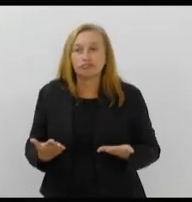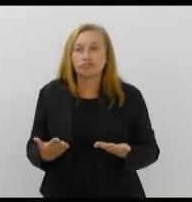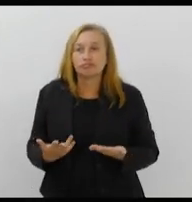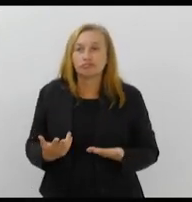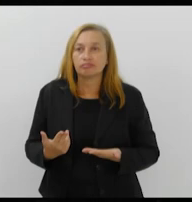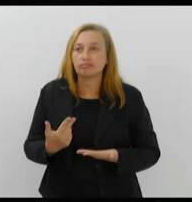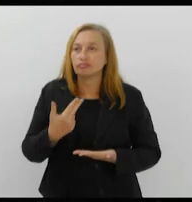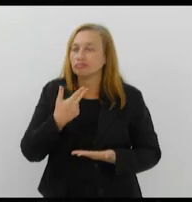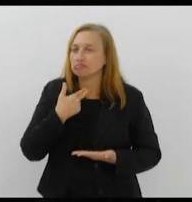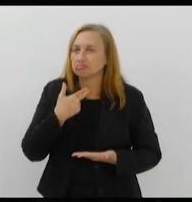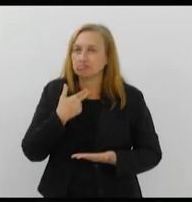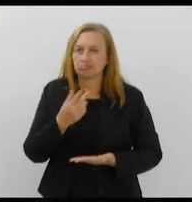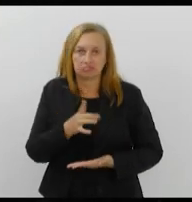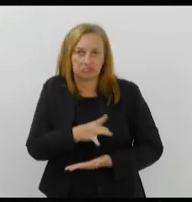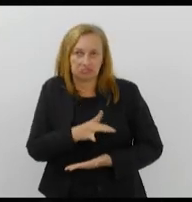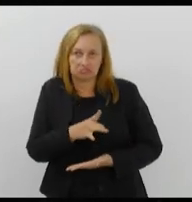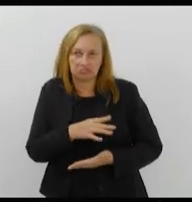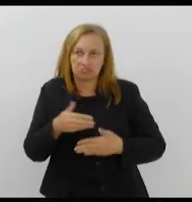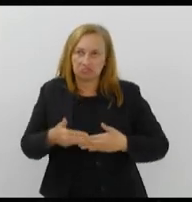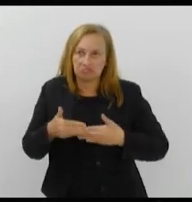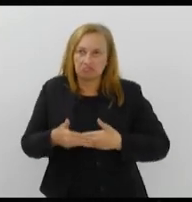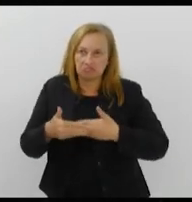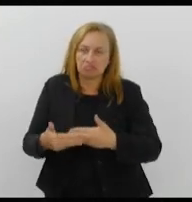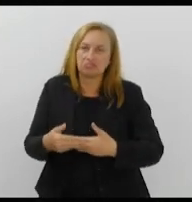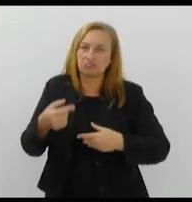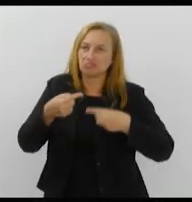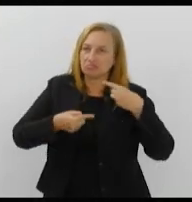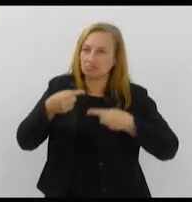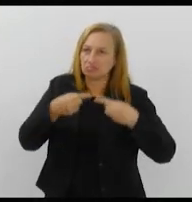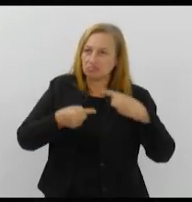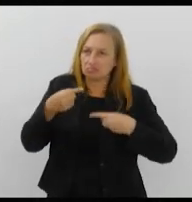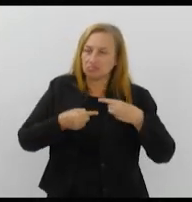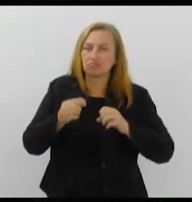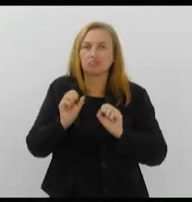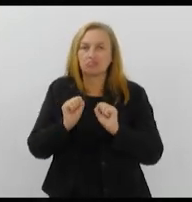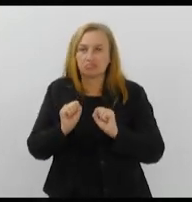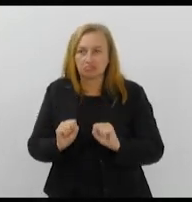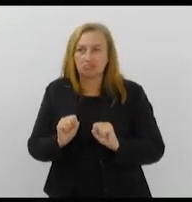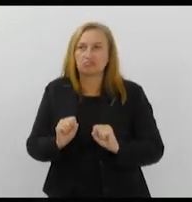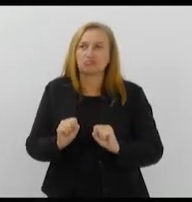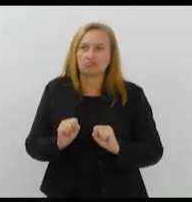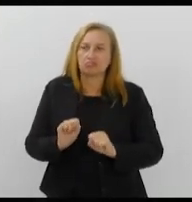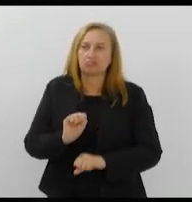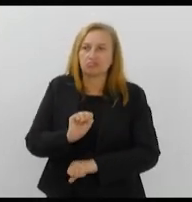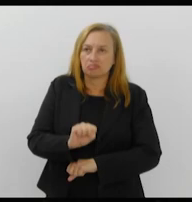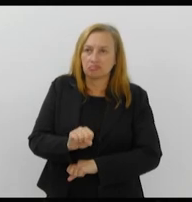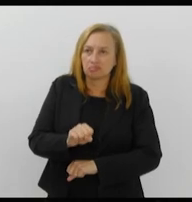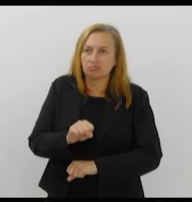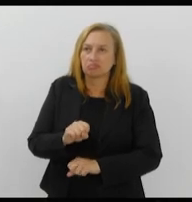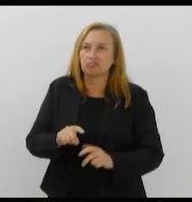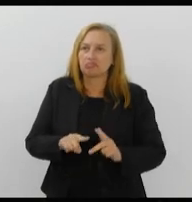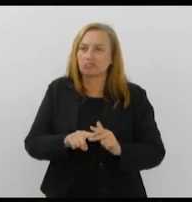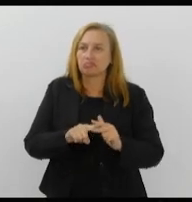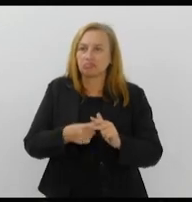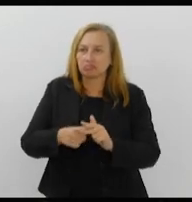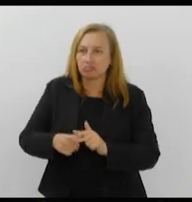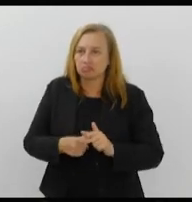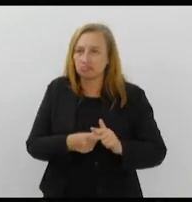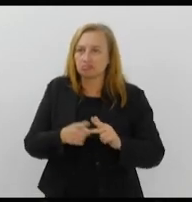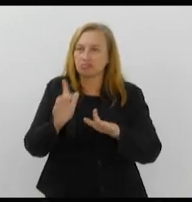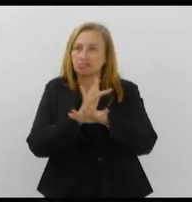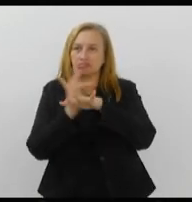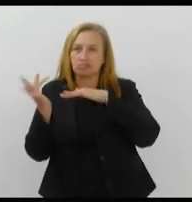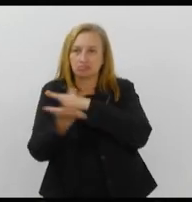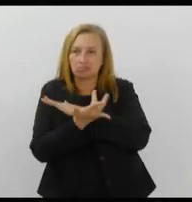não deve ter medo de avançar no debate para que a gente possa, sim, regulamentar as redes